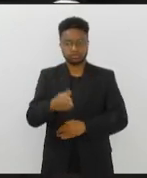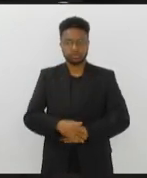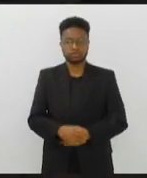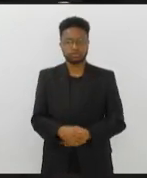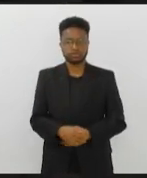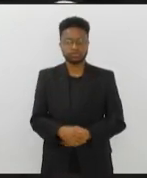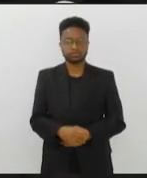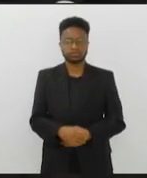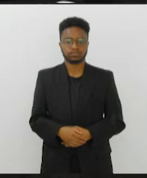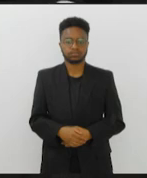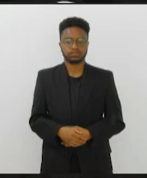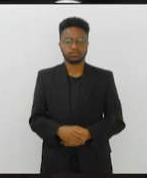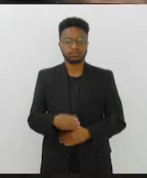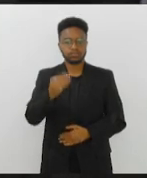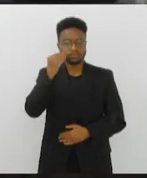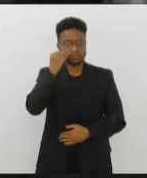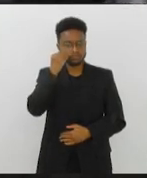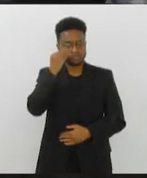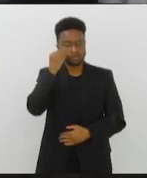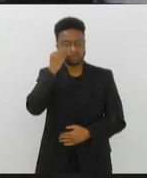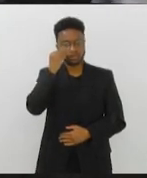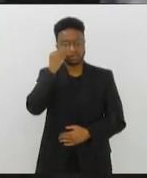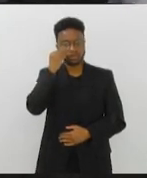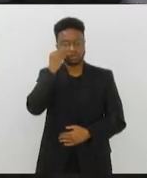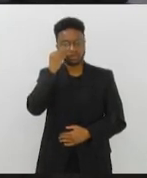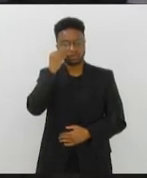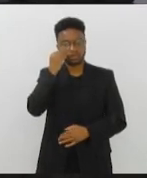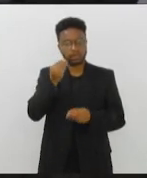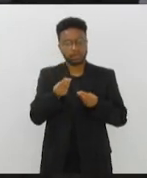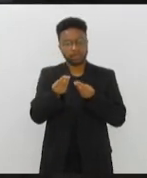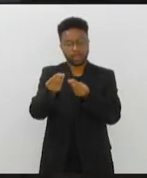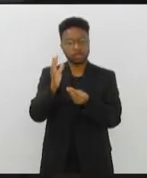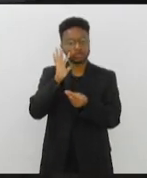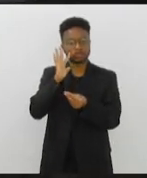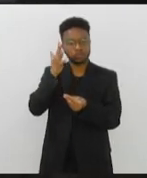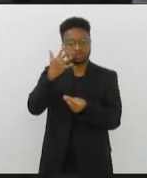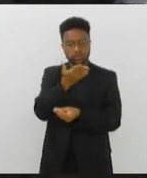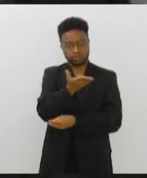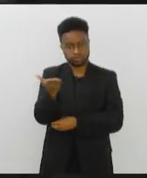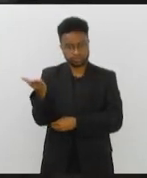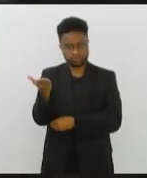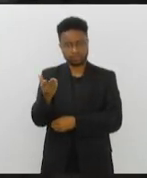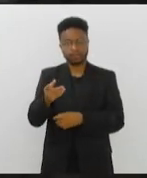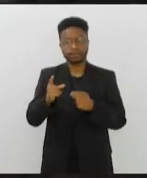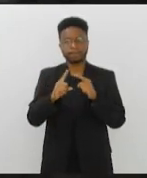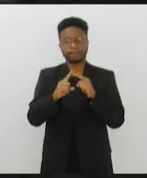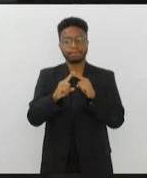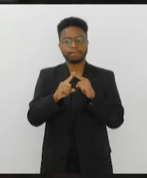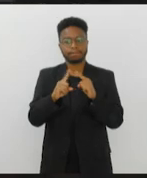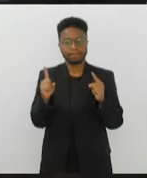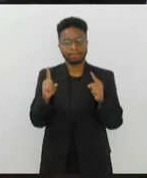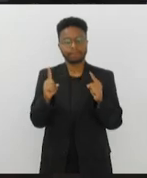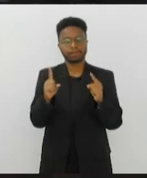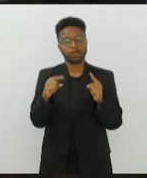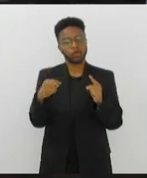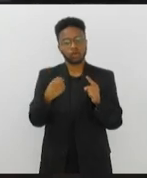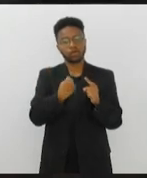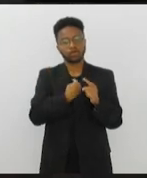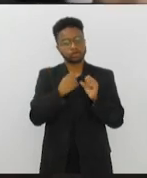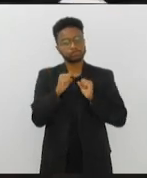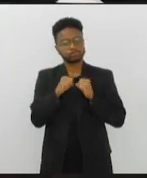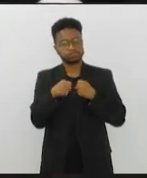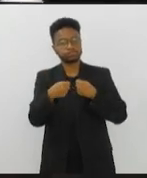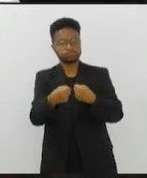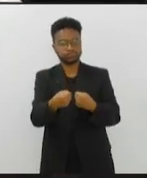conseguir para poder levar uma solução final ao caso de vocês. Mas estamos devidamente imbuídos na